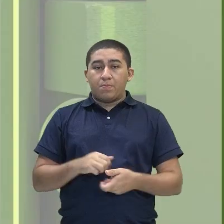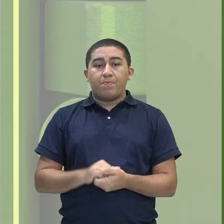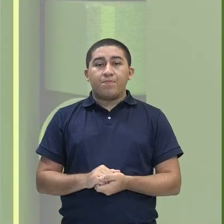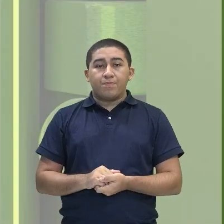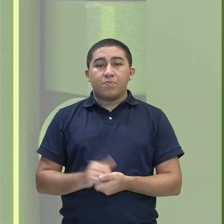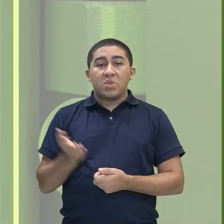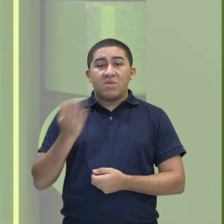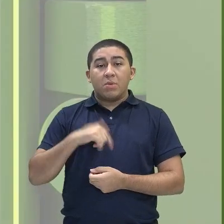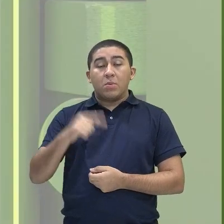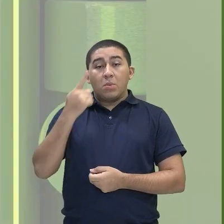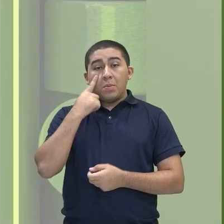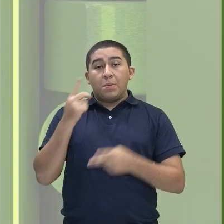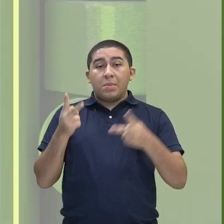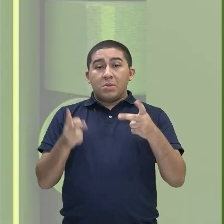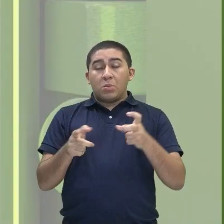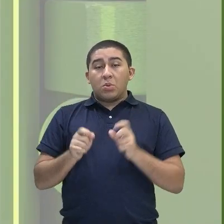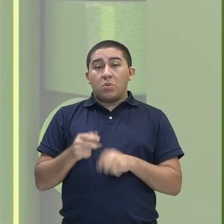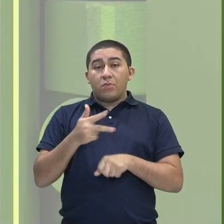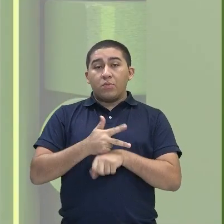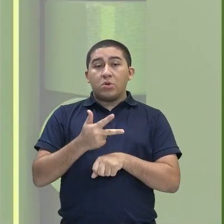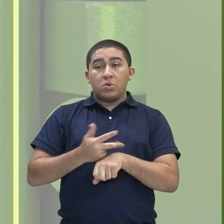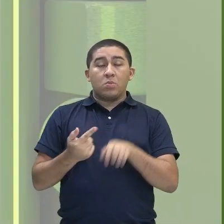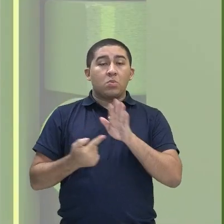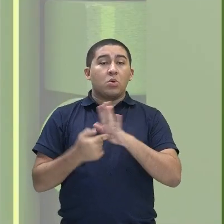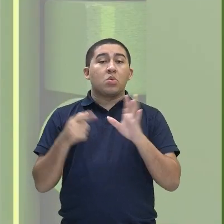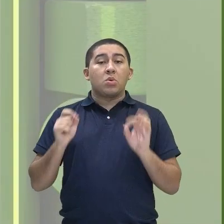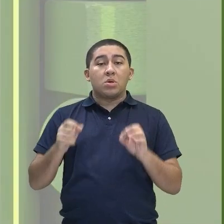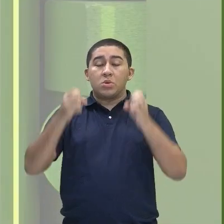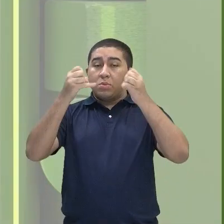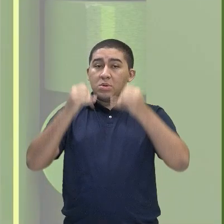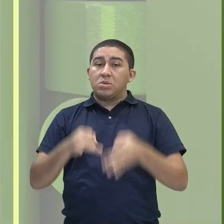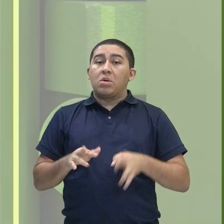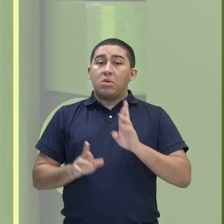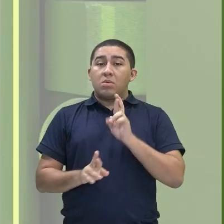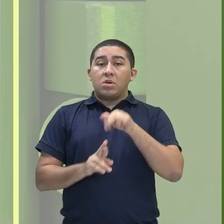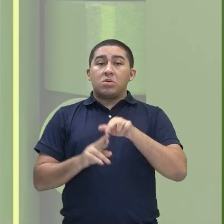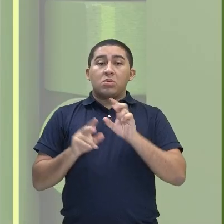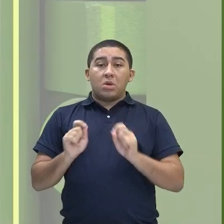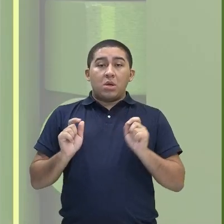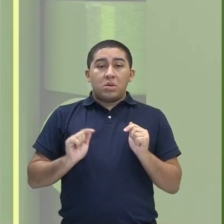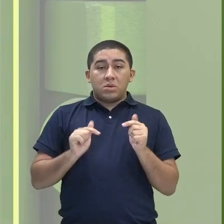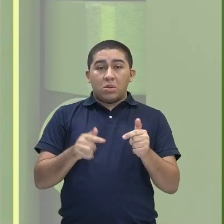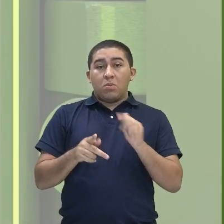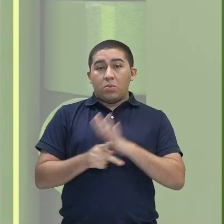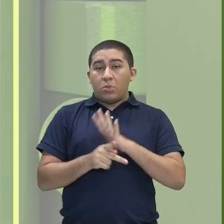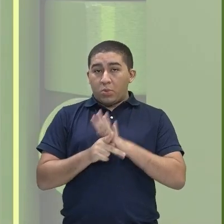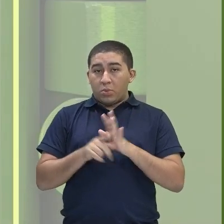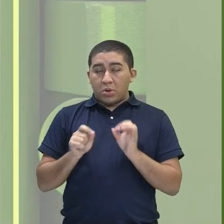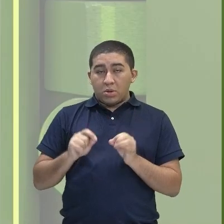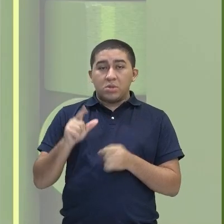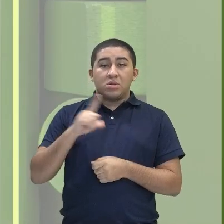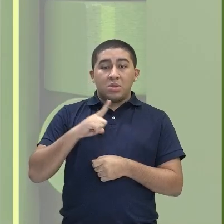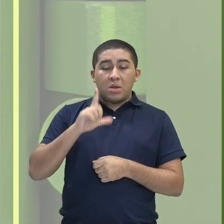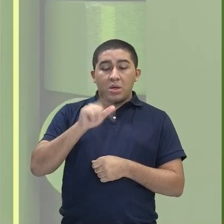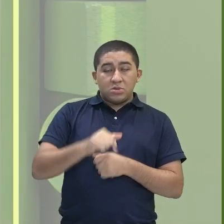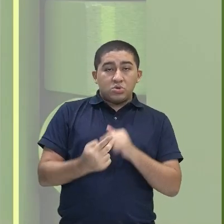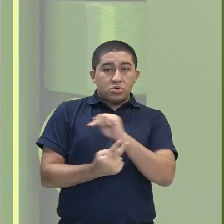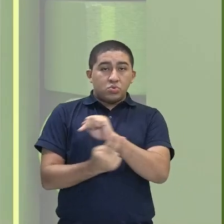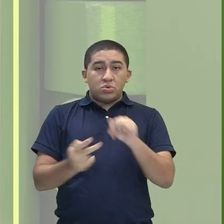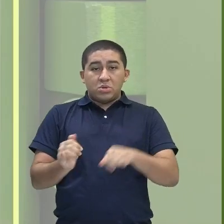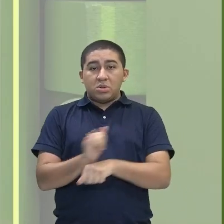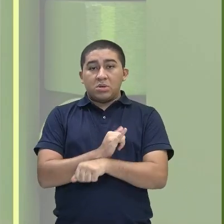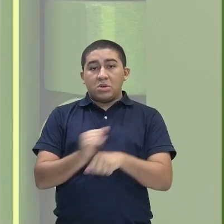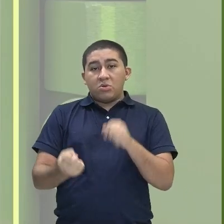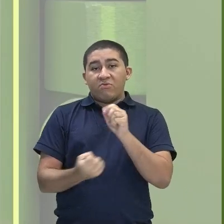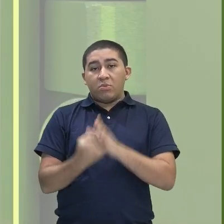aí uma animação que vai nos trazer a explicação sobre a atuação das correntes de convecção na